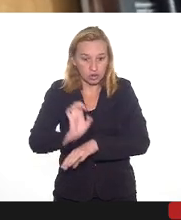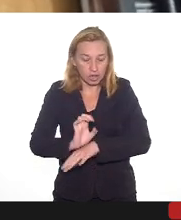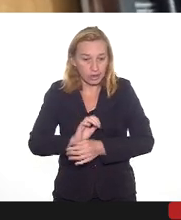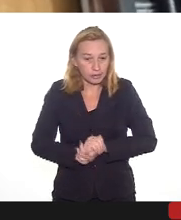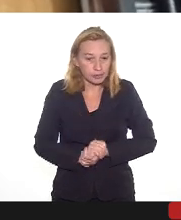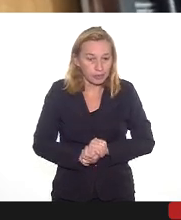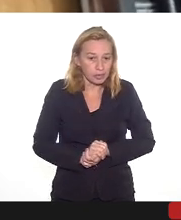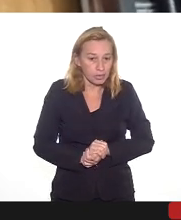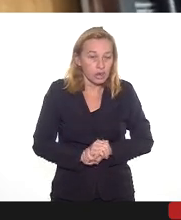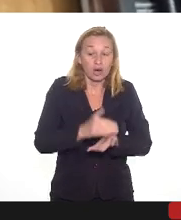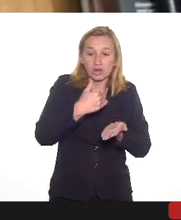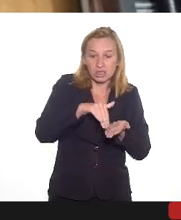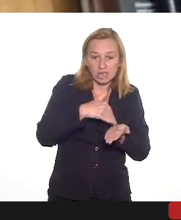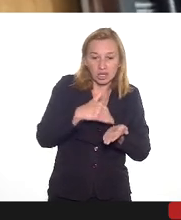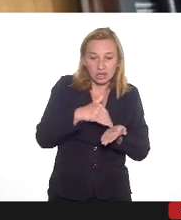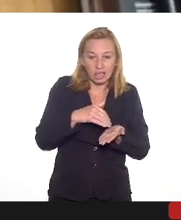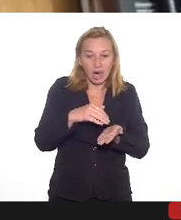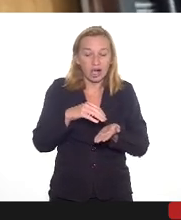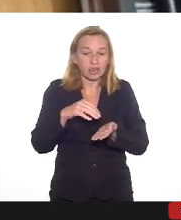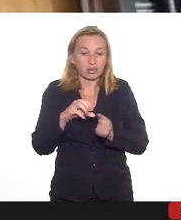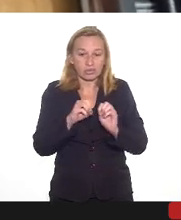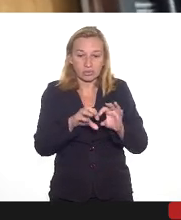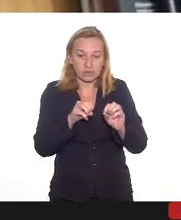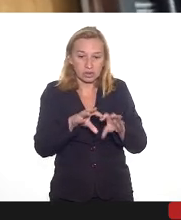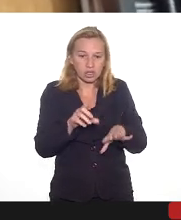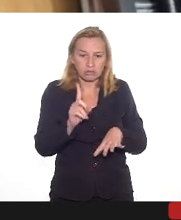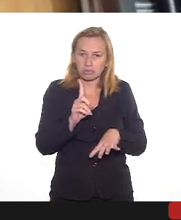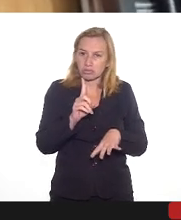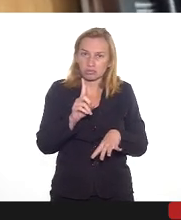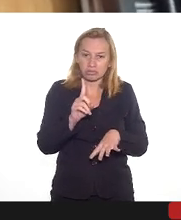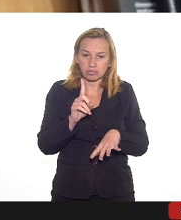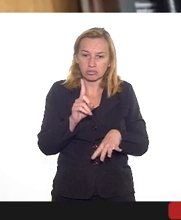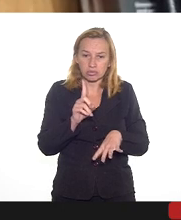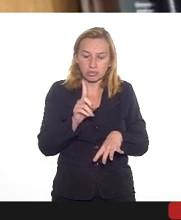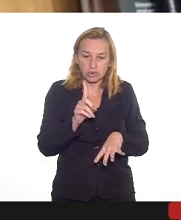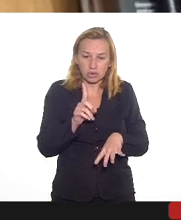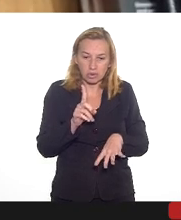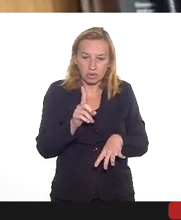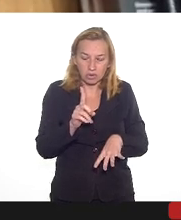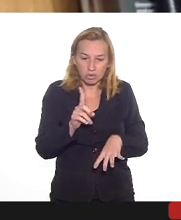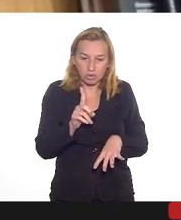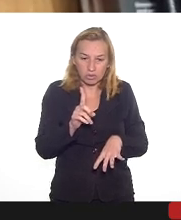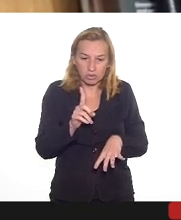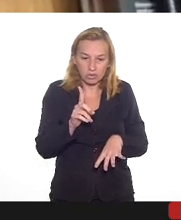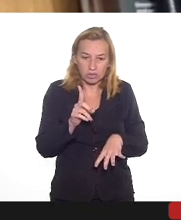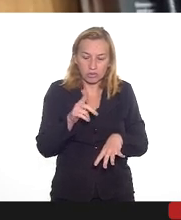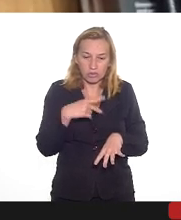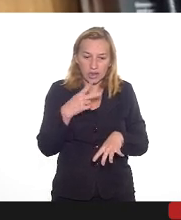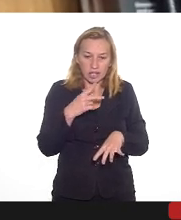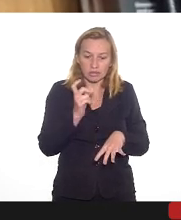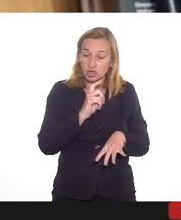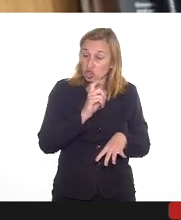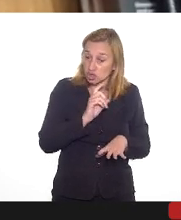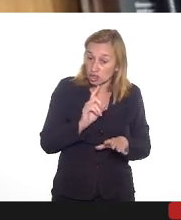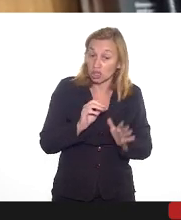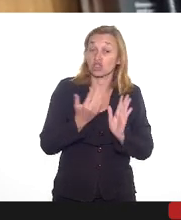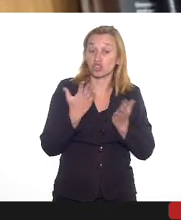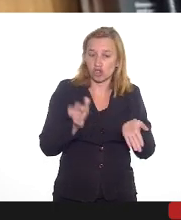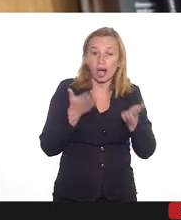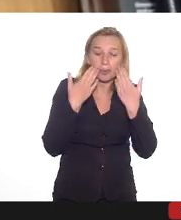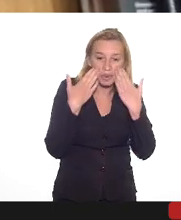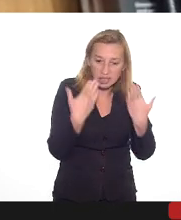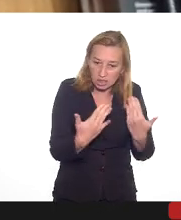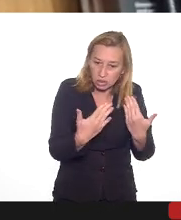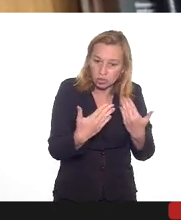o secretário Conte Bittencourt não nega isso de forma transparente. Ele já apresentou aqui para a Comissão de Educação da Alerj